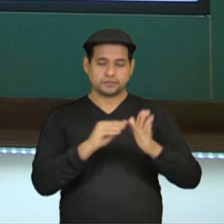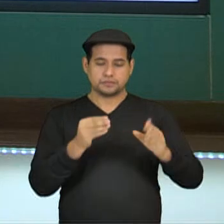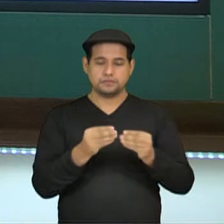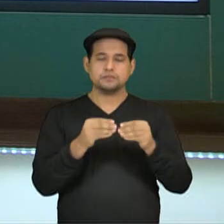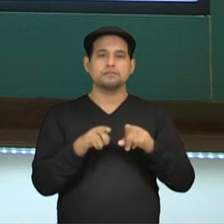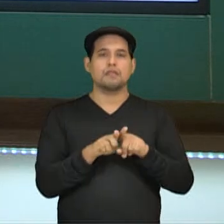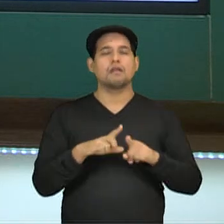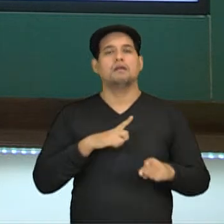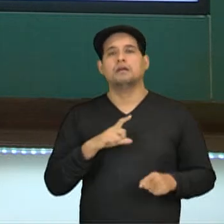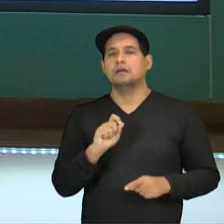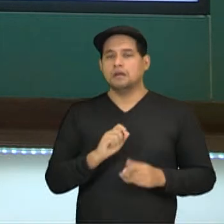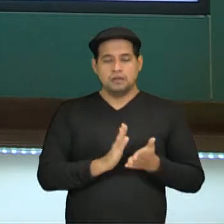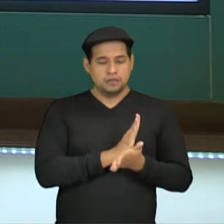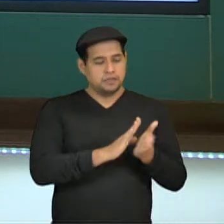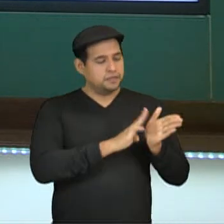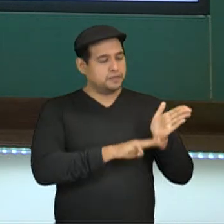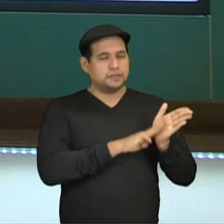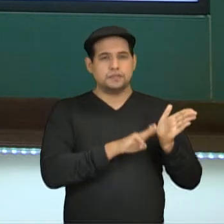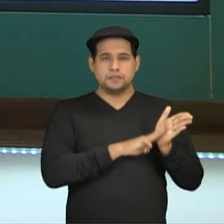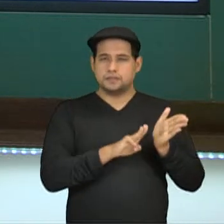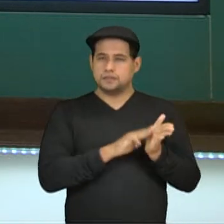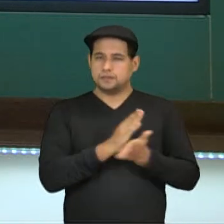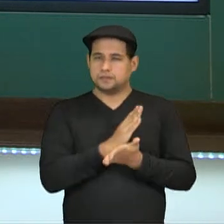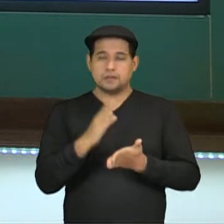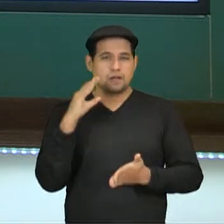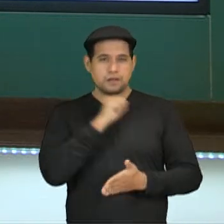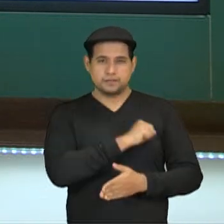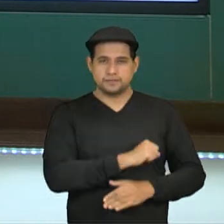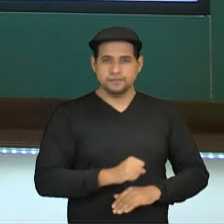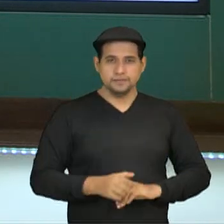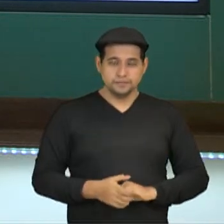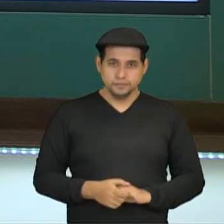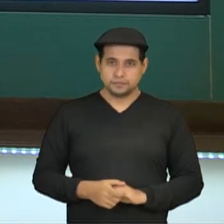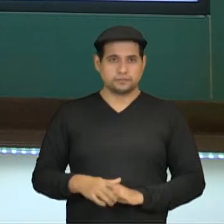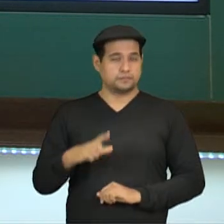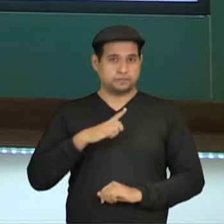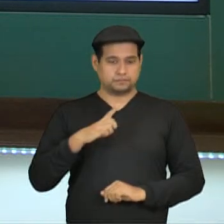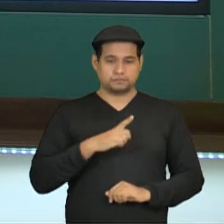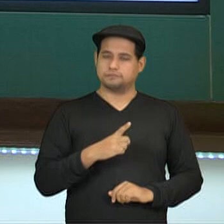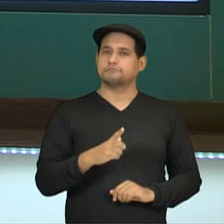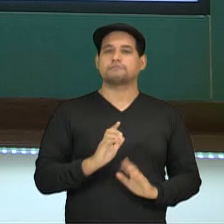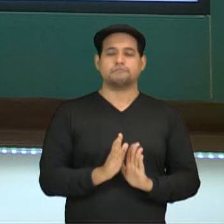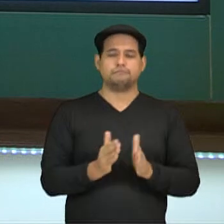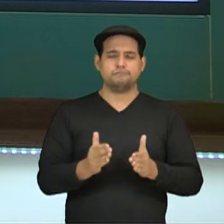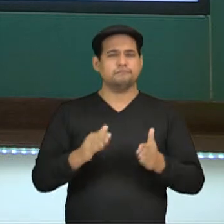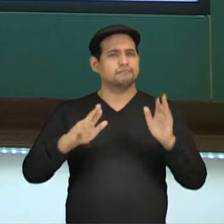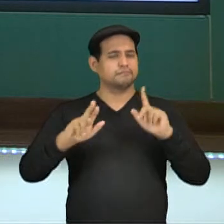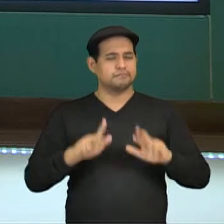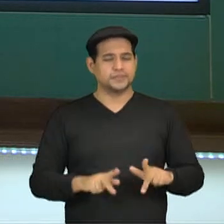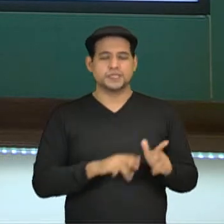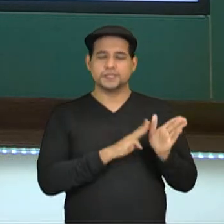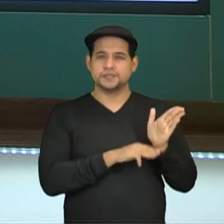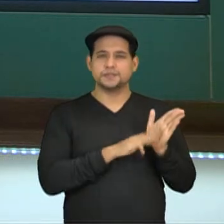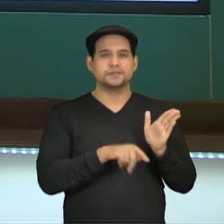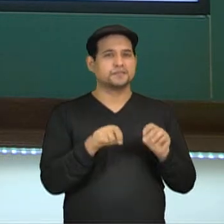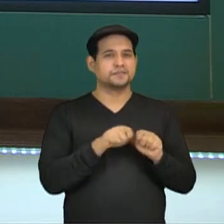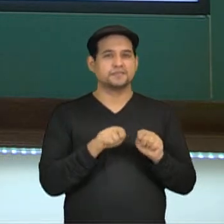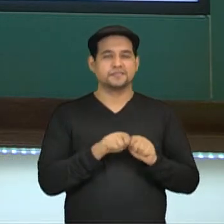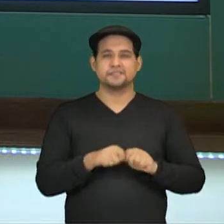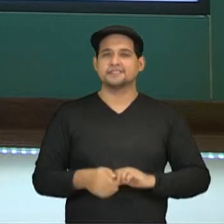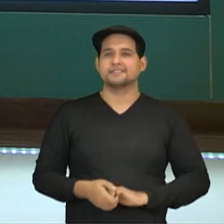é incompleta, tem outros métodos que são um pouquinho mais rápidos, ok? Então tem uma galera aí já, ó, tem vários métodos para você